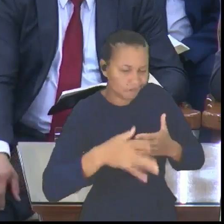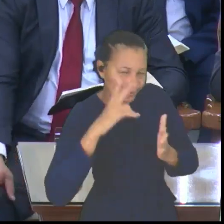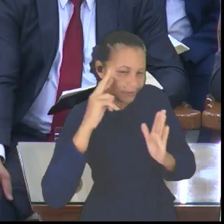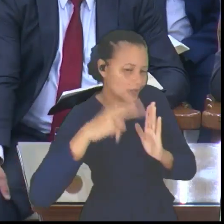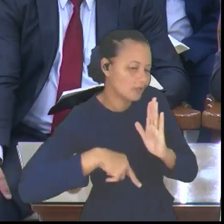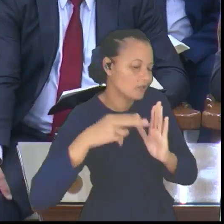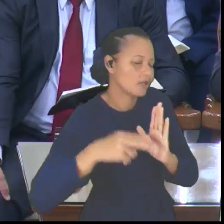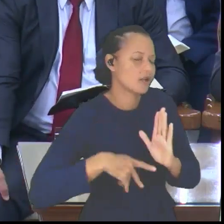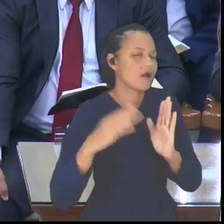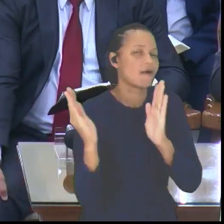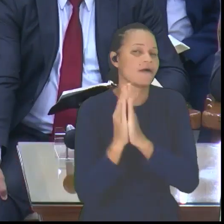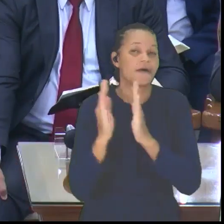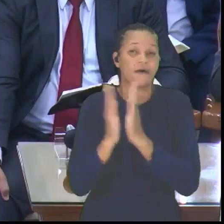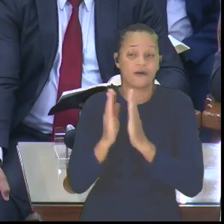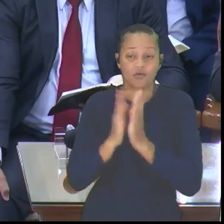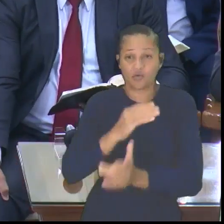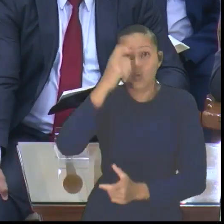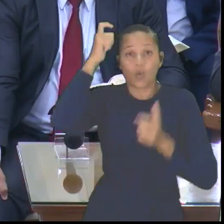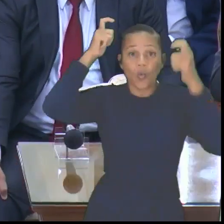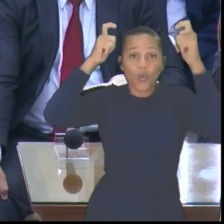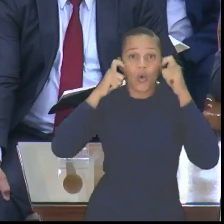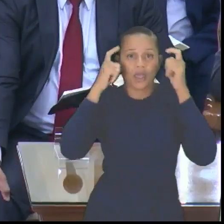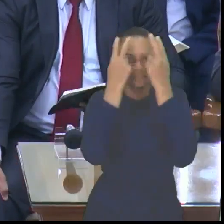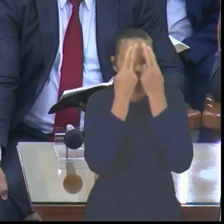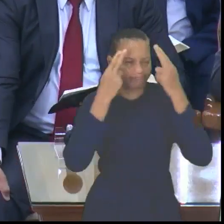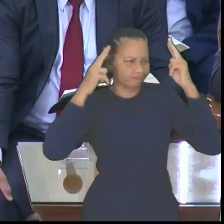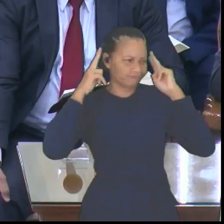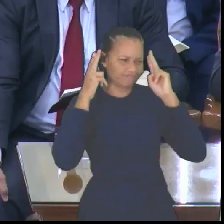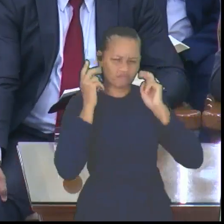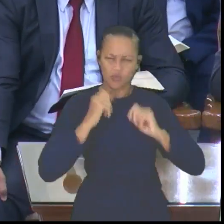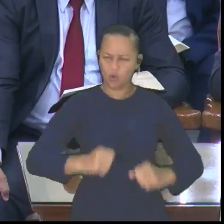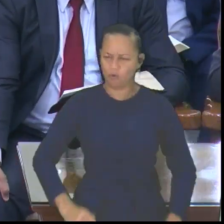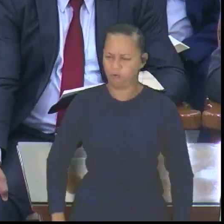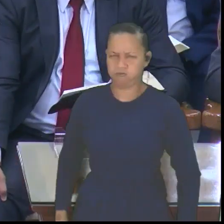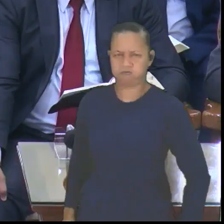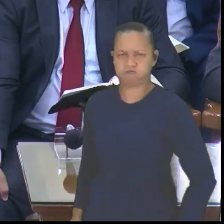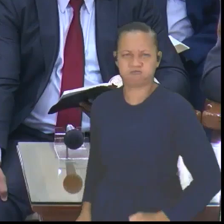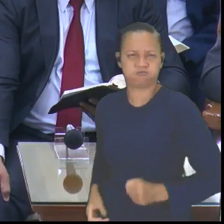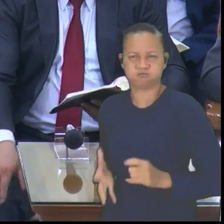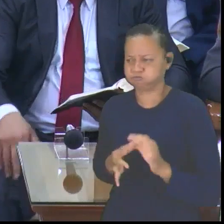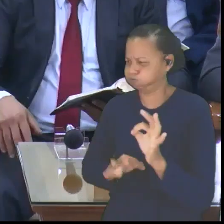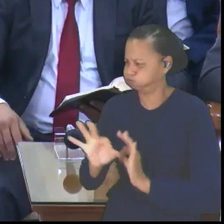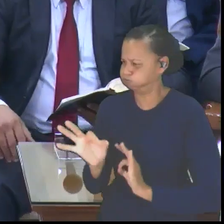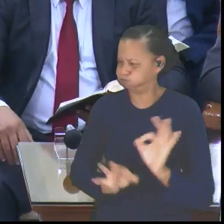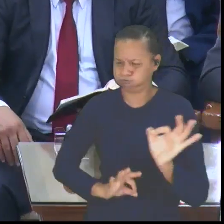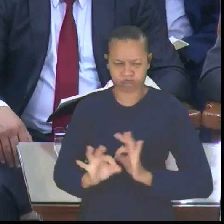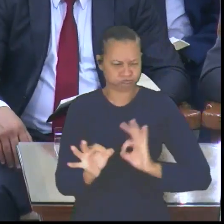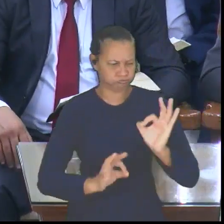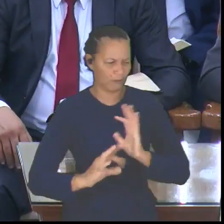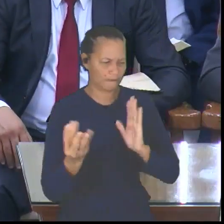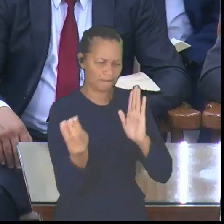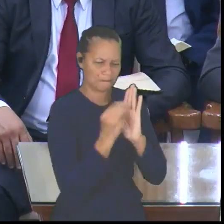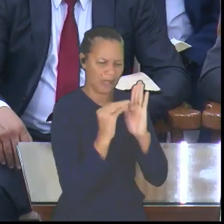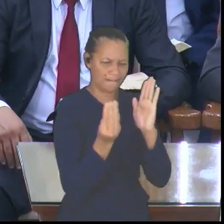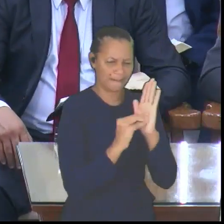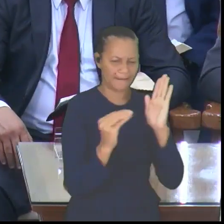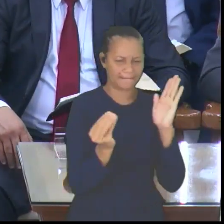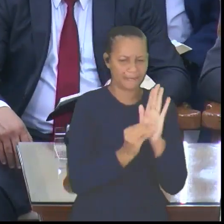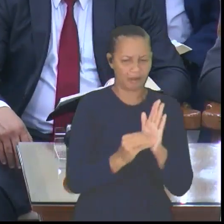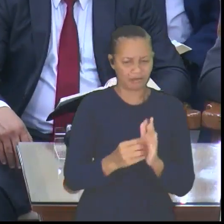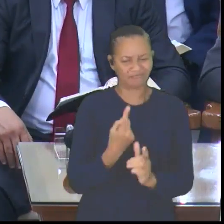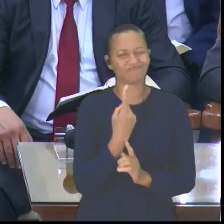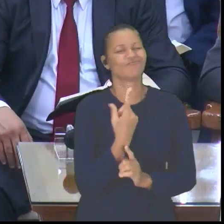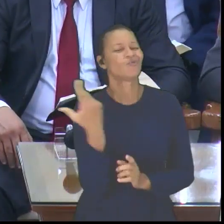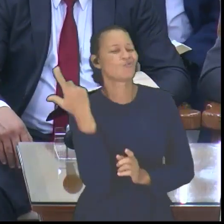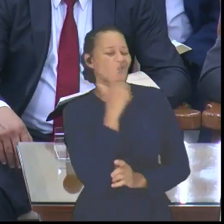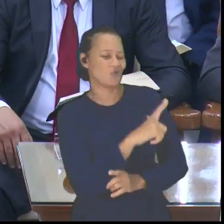fez. Herodes planejou, traçou um planejamento. Ele conseguiu